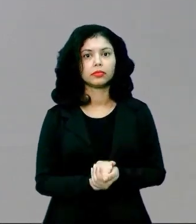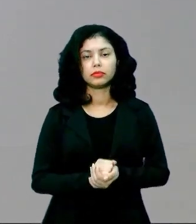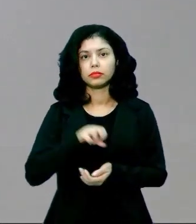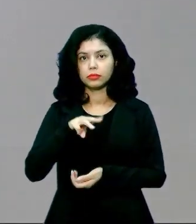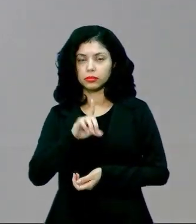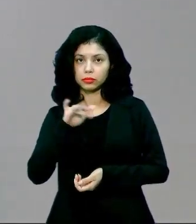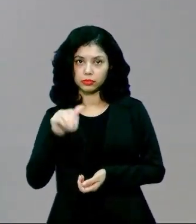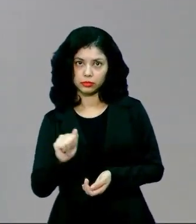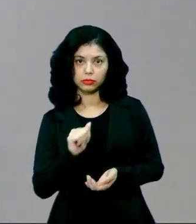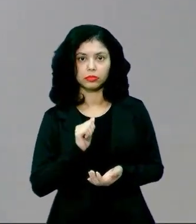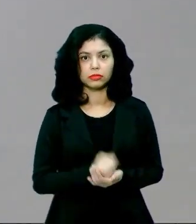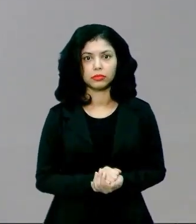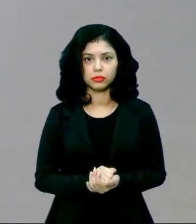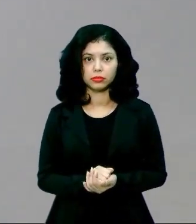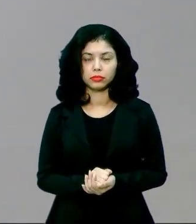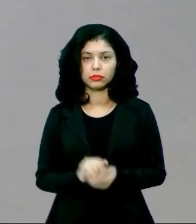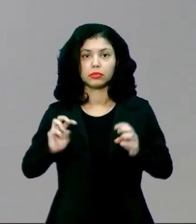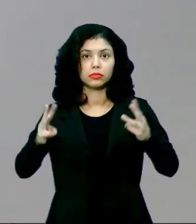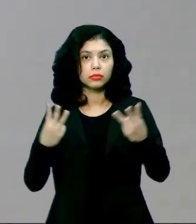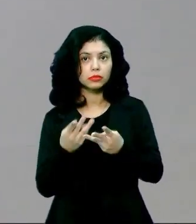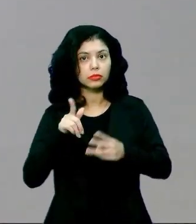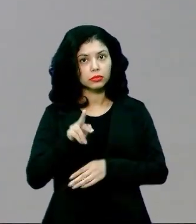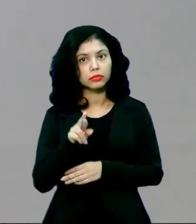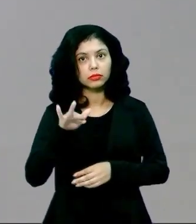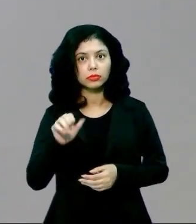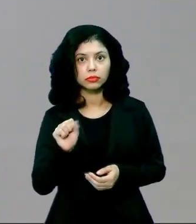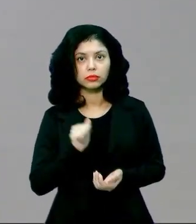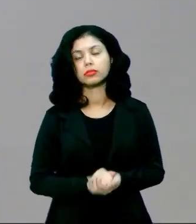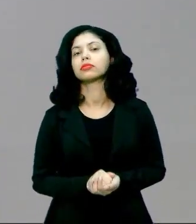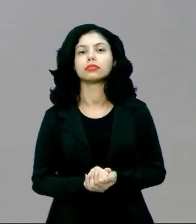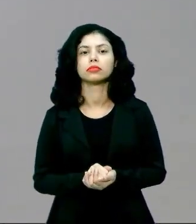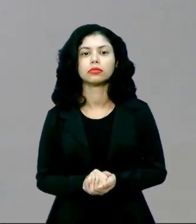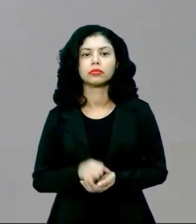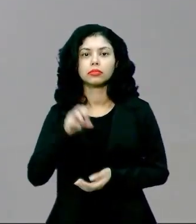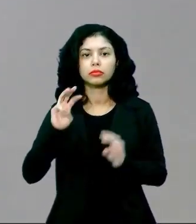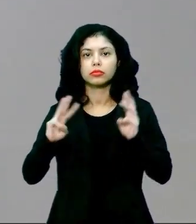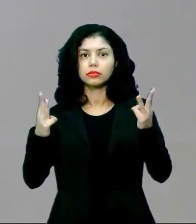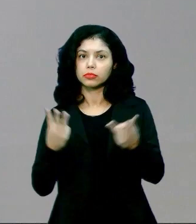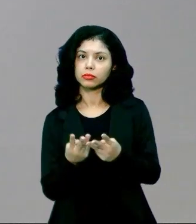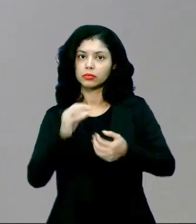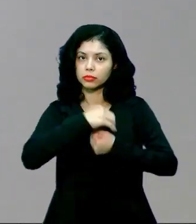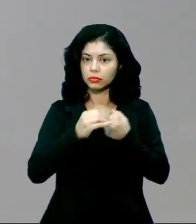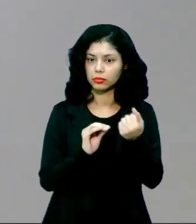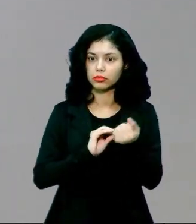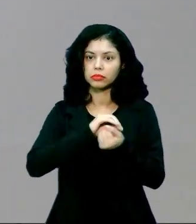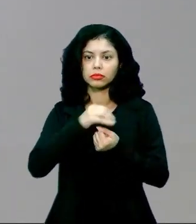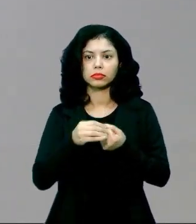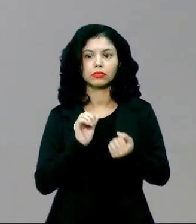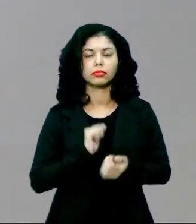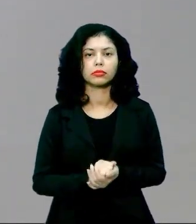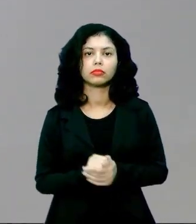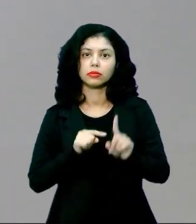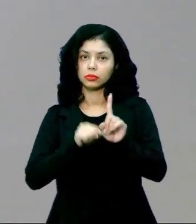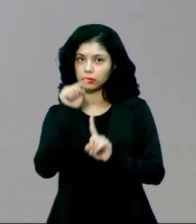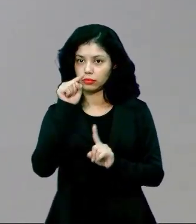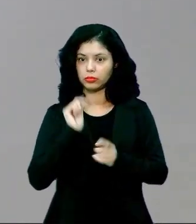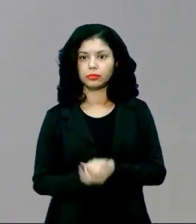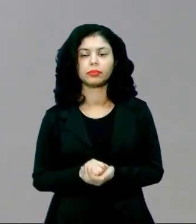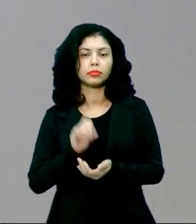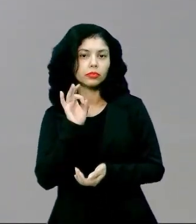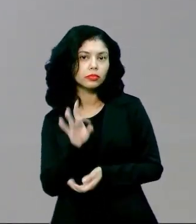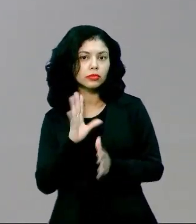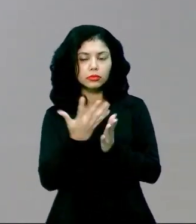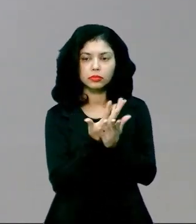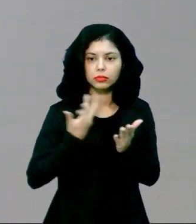concentração molar, eu posso encontrar a massa em gramas, eu posso encontrar a massa molecular e eu posso encontrar o volume. É